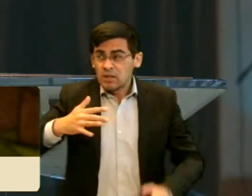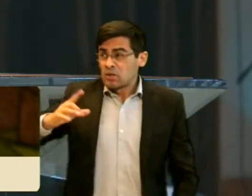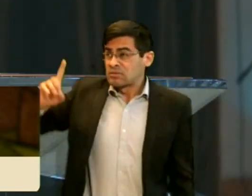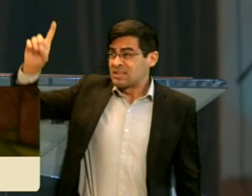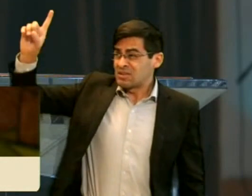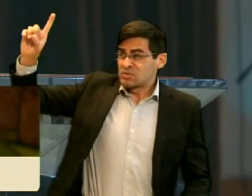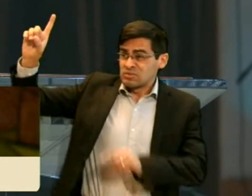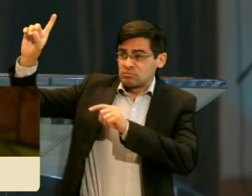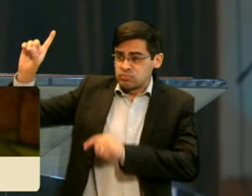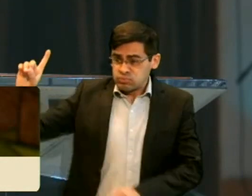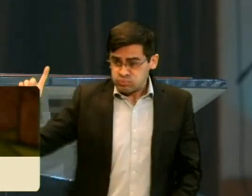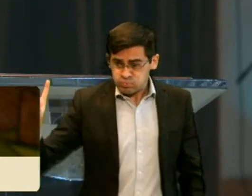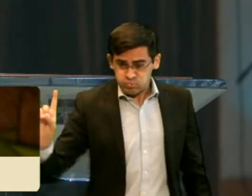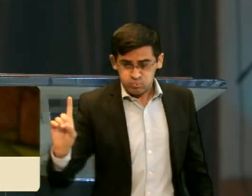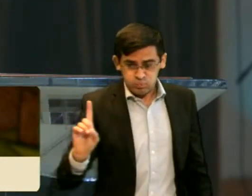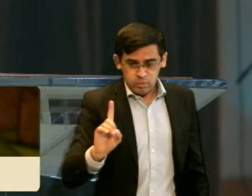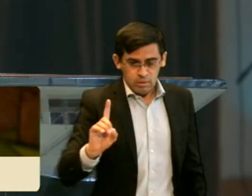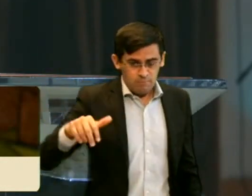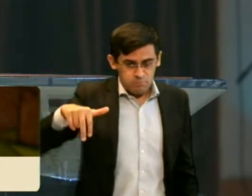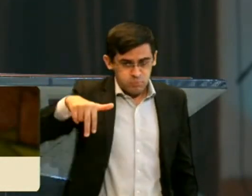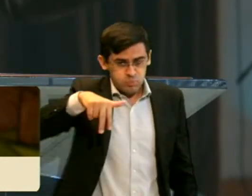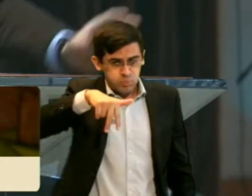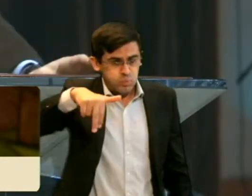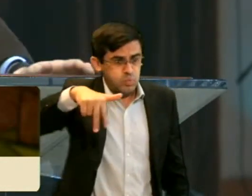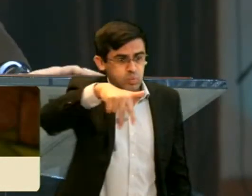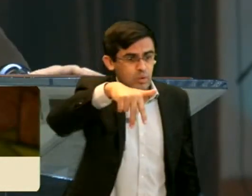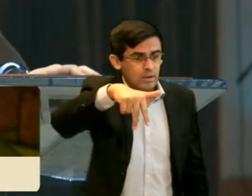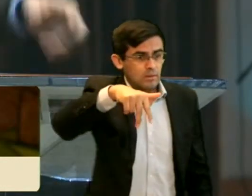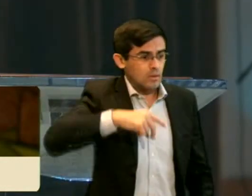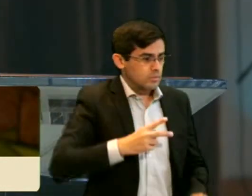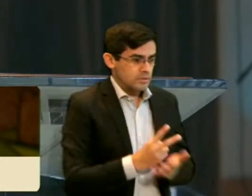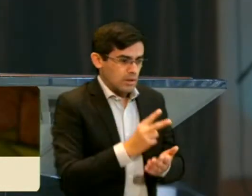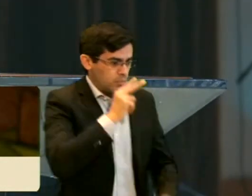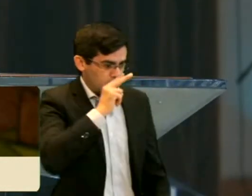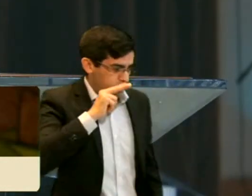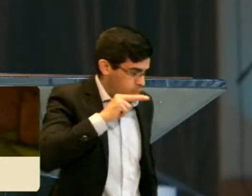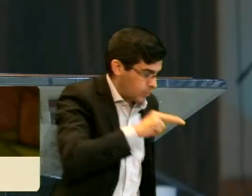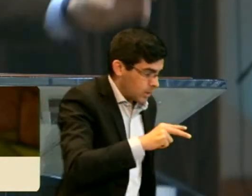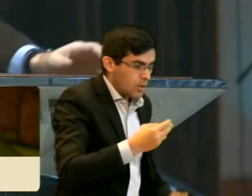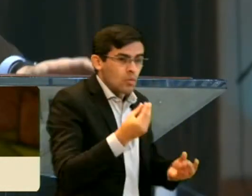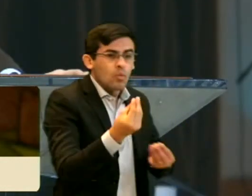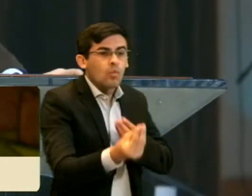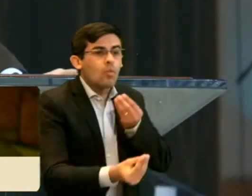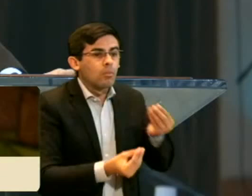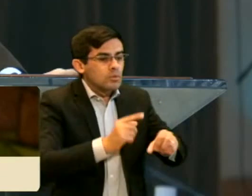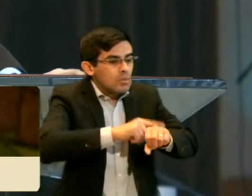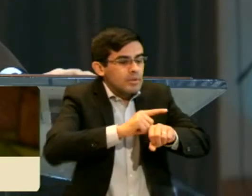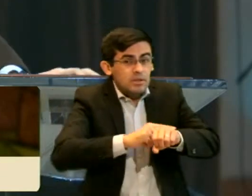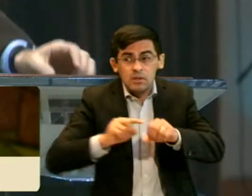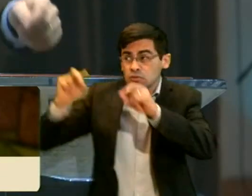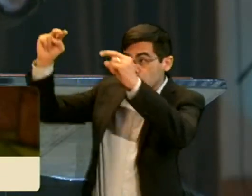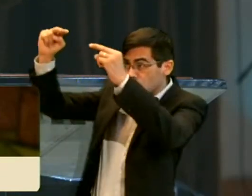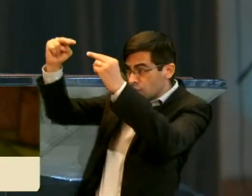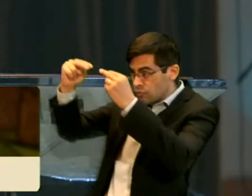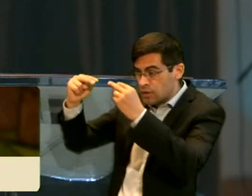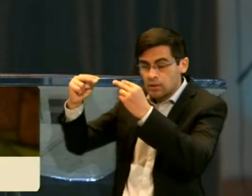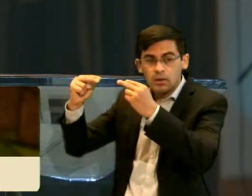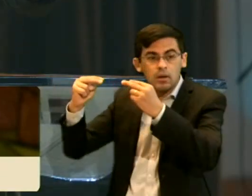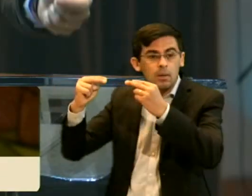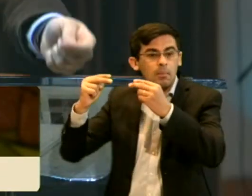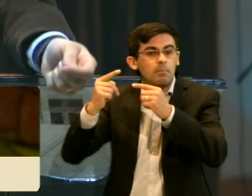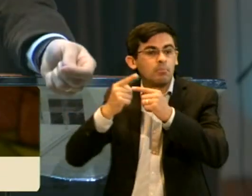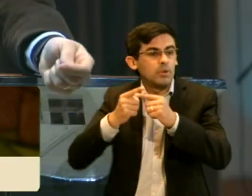os umbrais delas se levantam para ele passar, ele não se inclina. Quando é que Deus se inclina? Deus se inclina